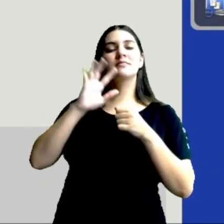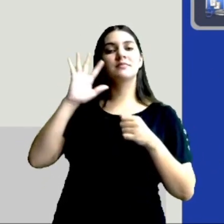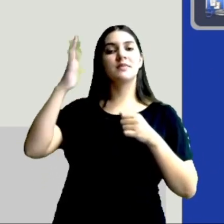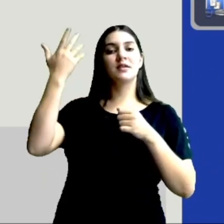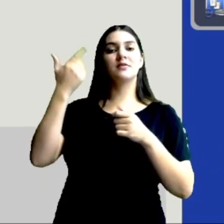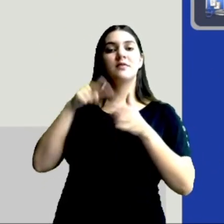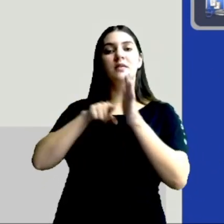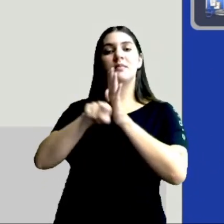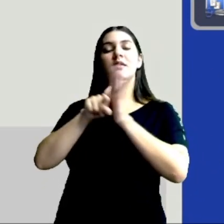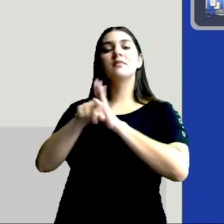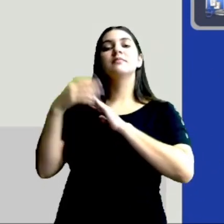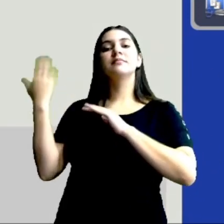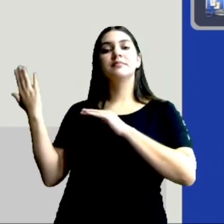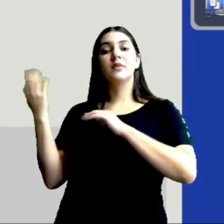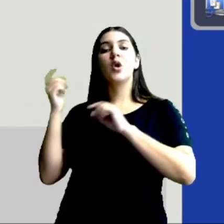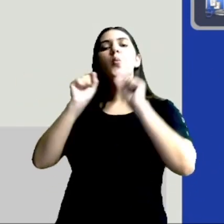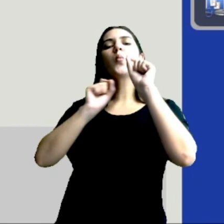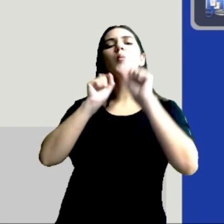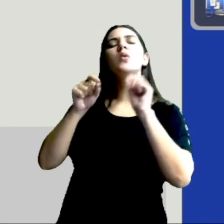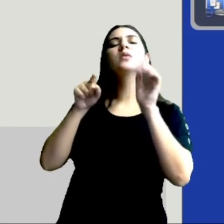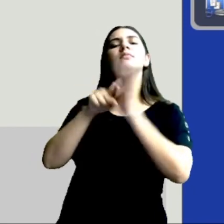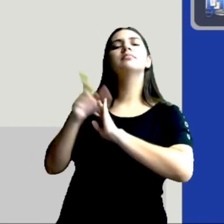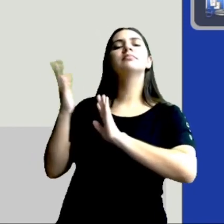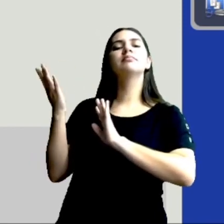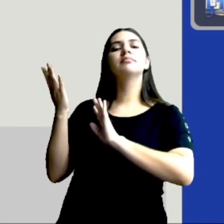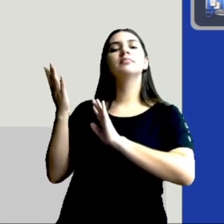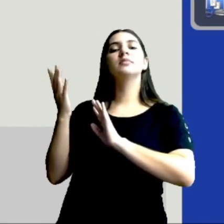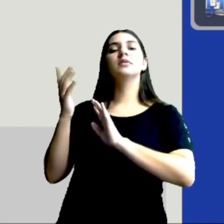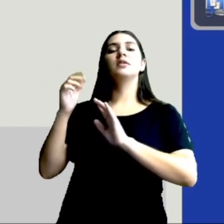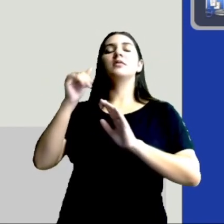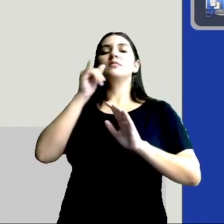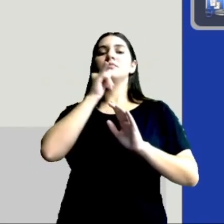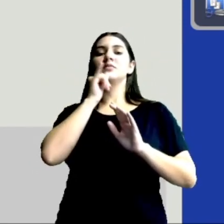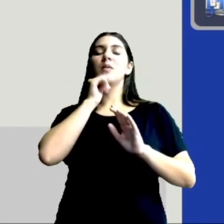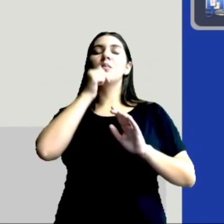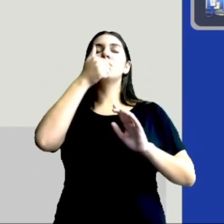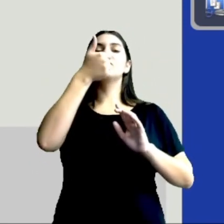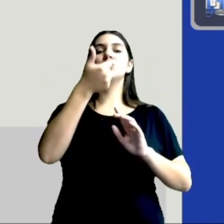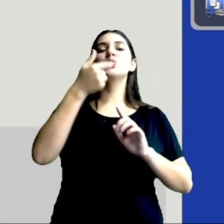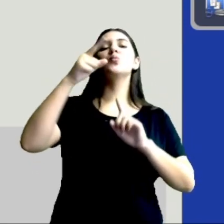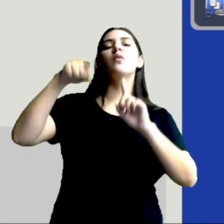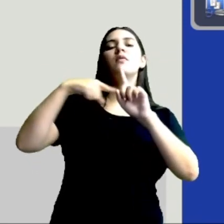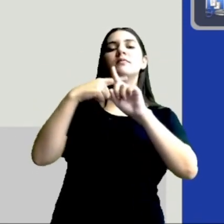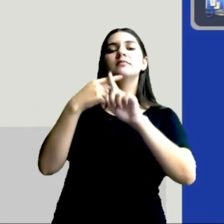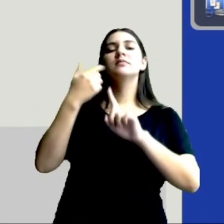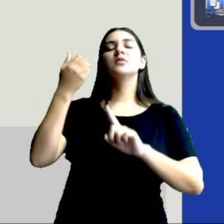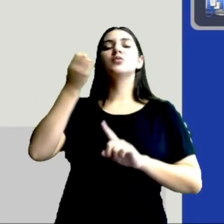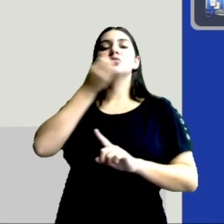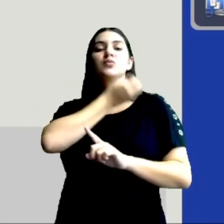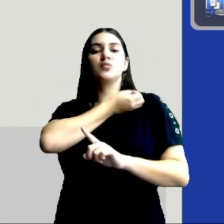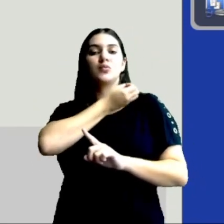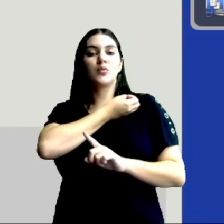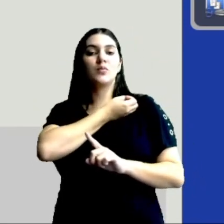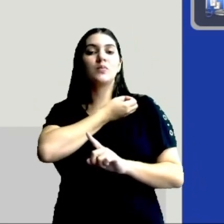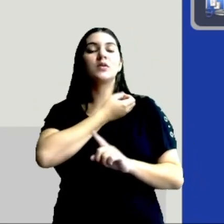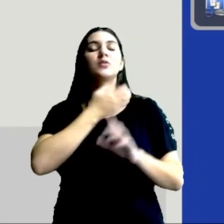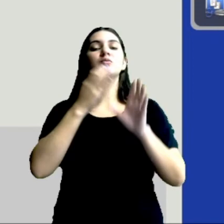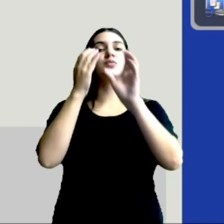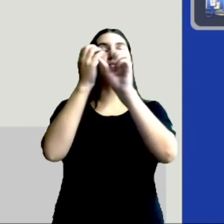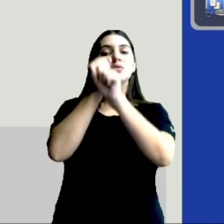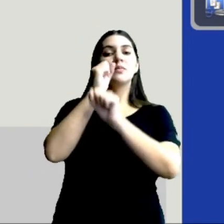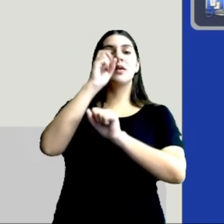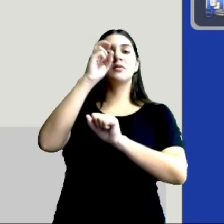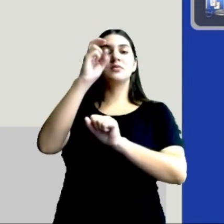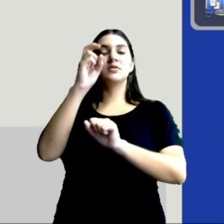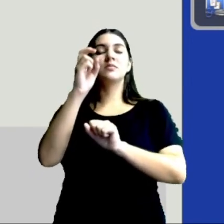que diz a questão? O dobro de um número somado com 5 resulta